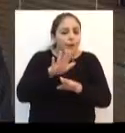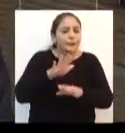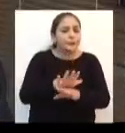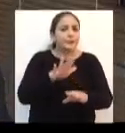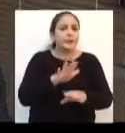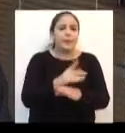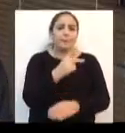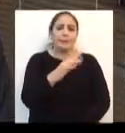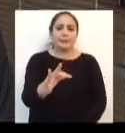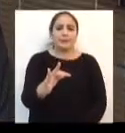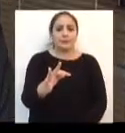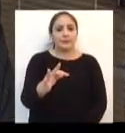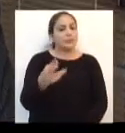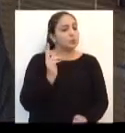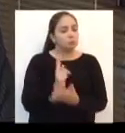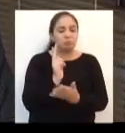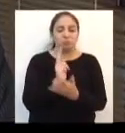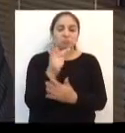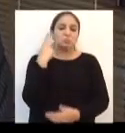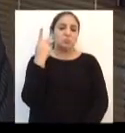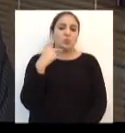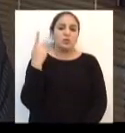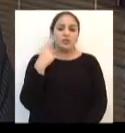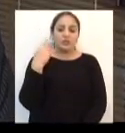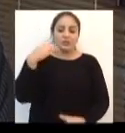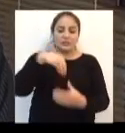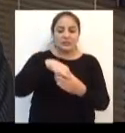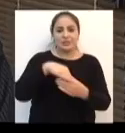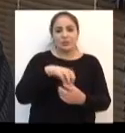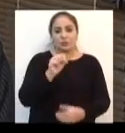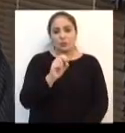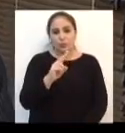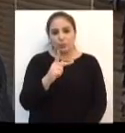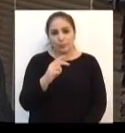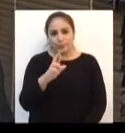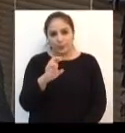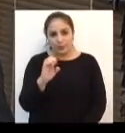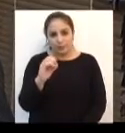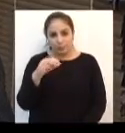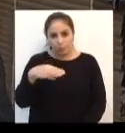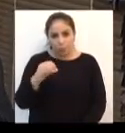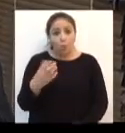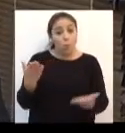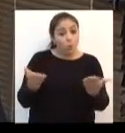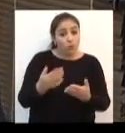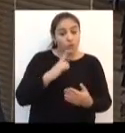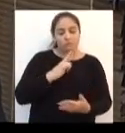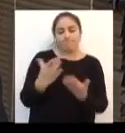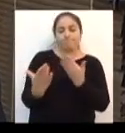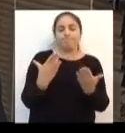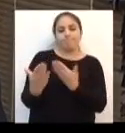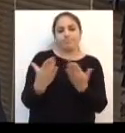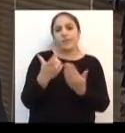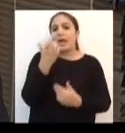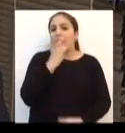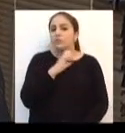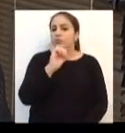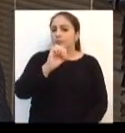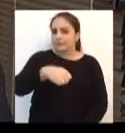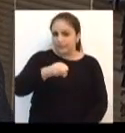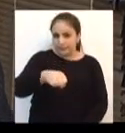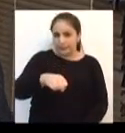PT, que não prevalece a política dentro do Supremo, o que hoje eu tenho dúvidas em relação a isso. Acho